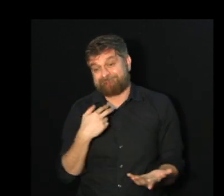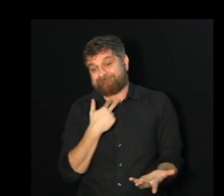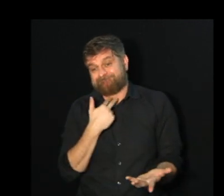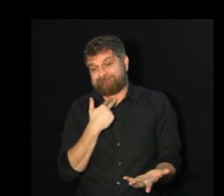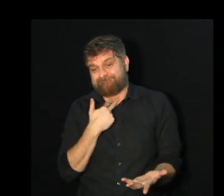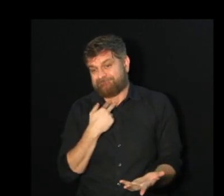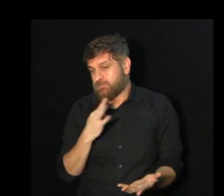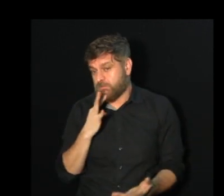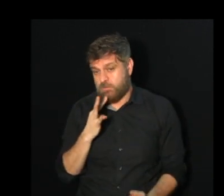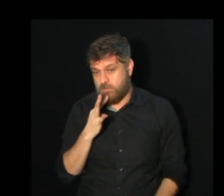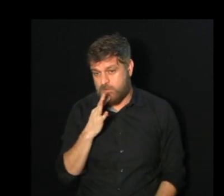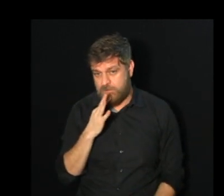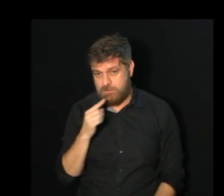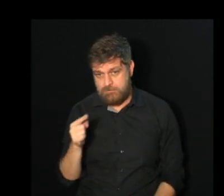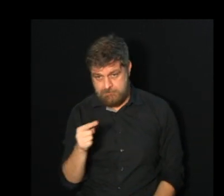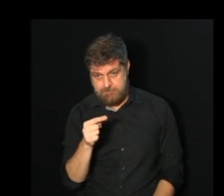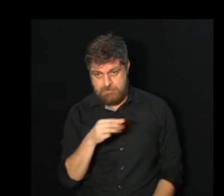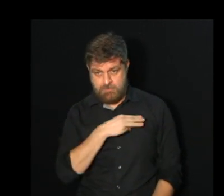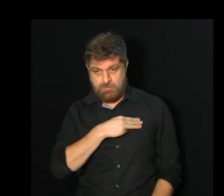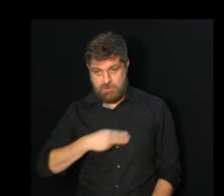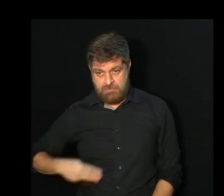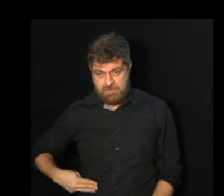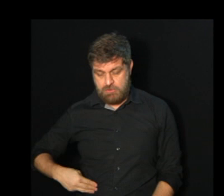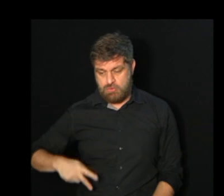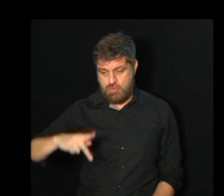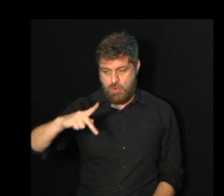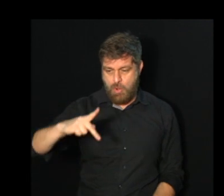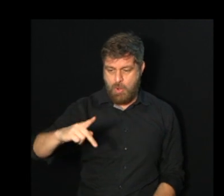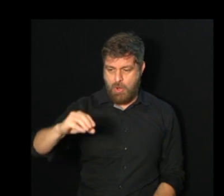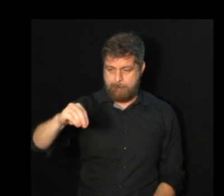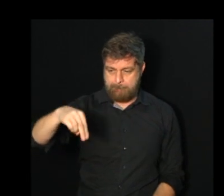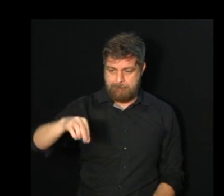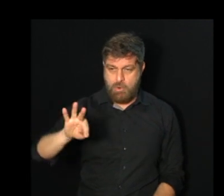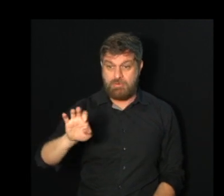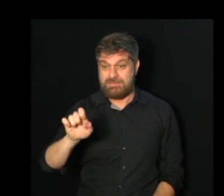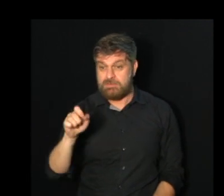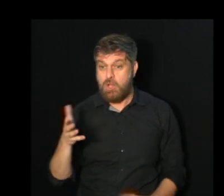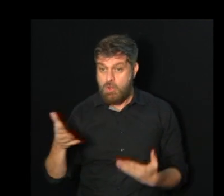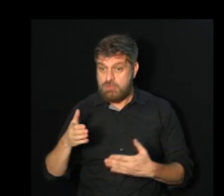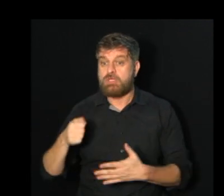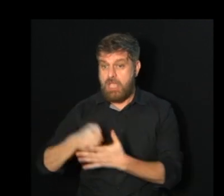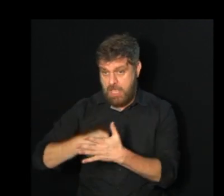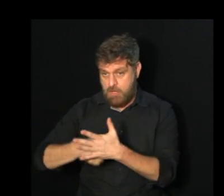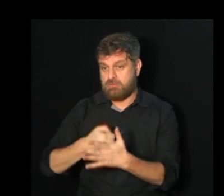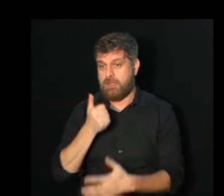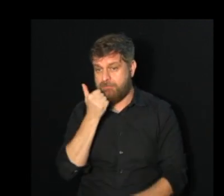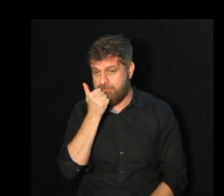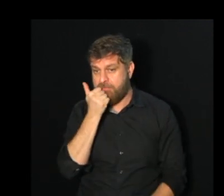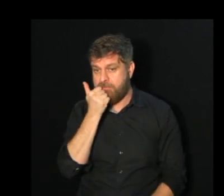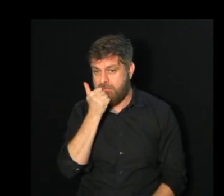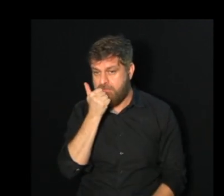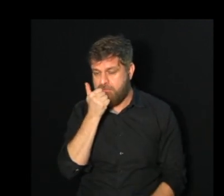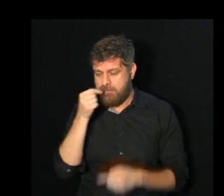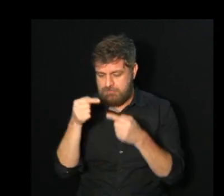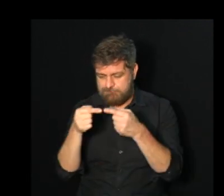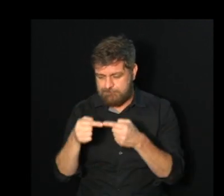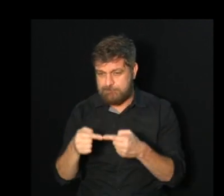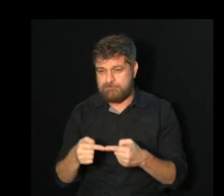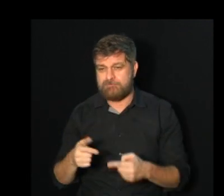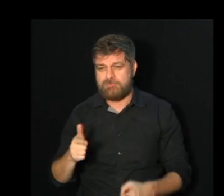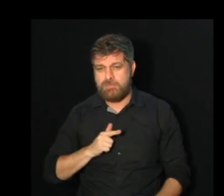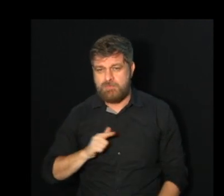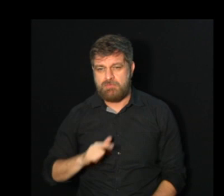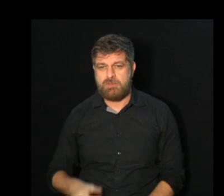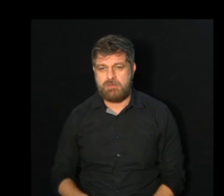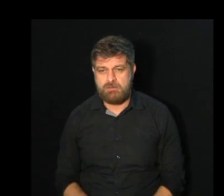aliás, de conhecê-lo, mas eu conversei com ele, e hoje ele está brigando muito pelo radioamadorismo, né? É um radioamador, ele tem